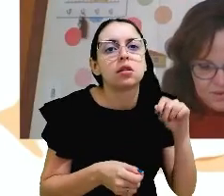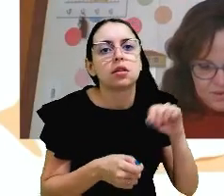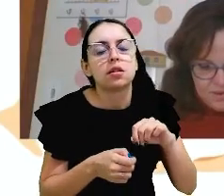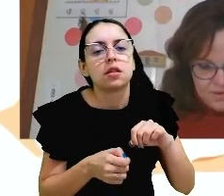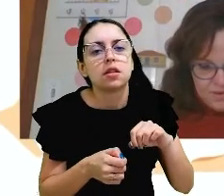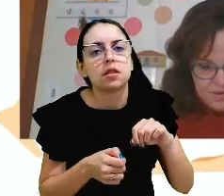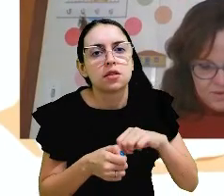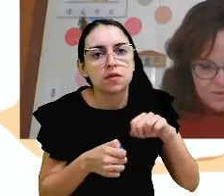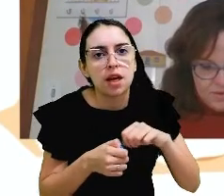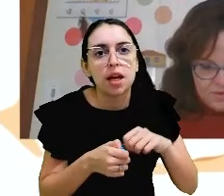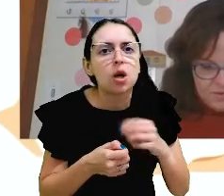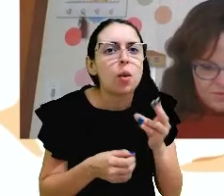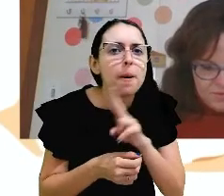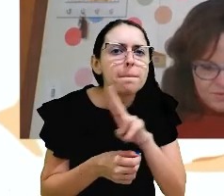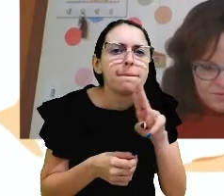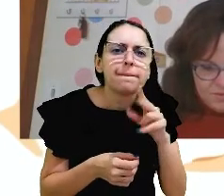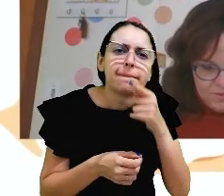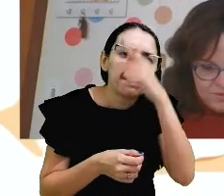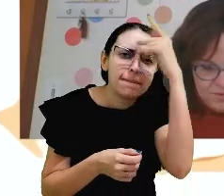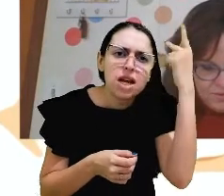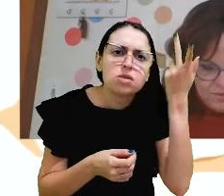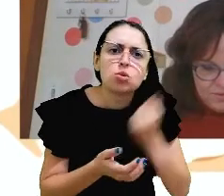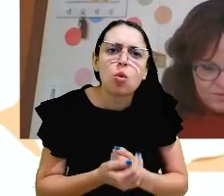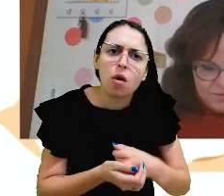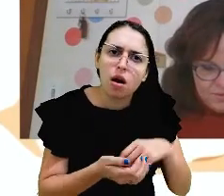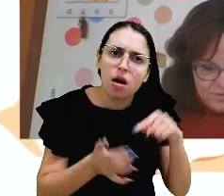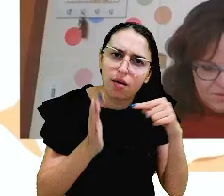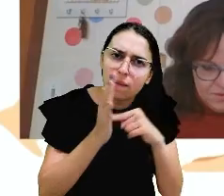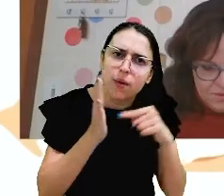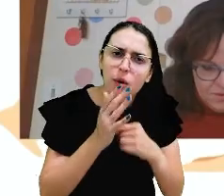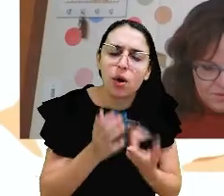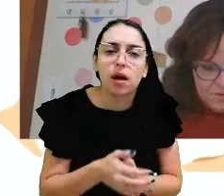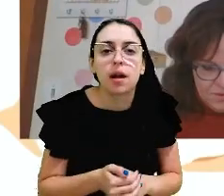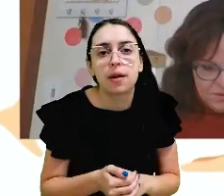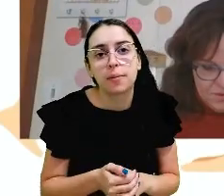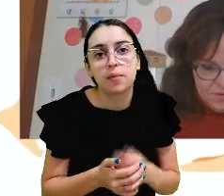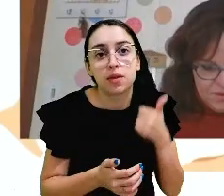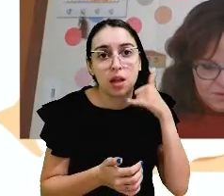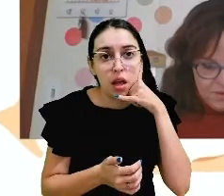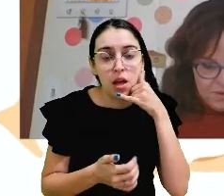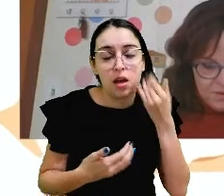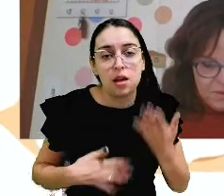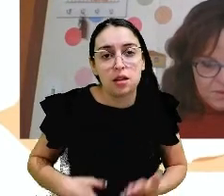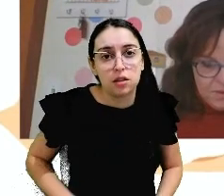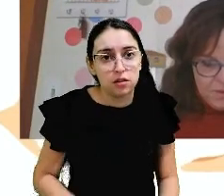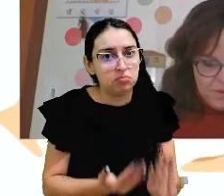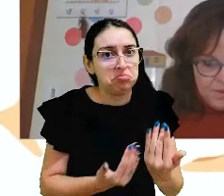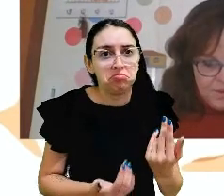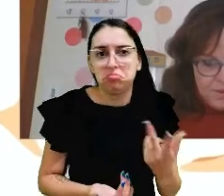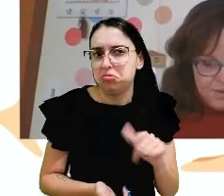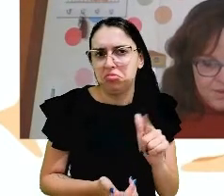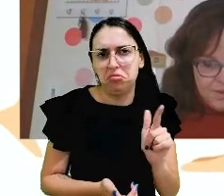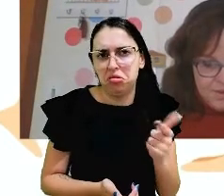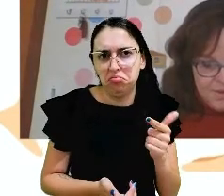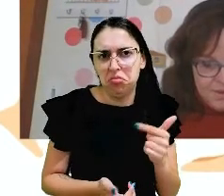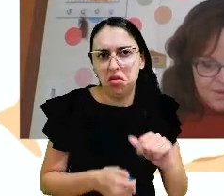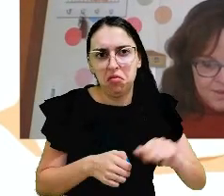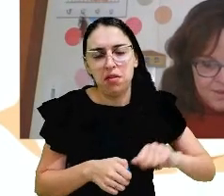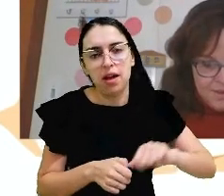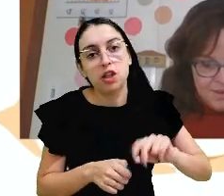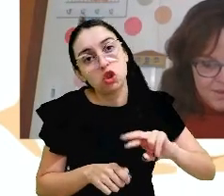toque, né? As parteiras tradicionais, muitas delas não fazem, ou fazem só para ver a altura que está o bebê e não a